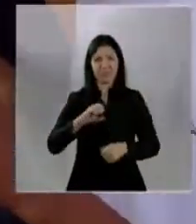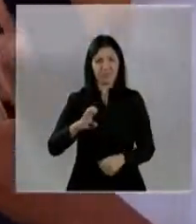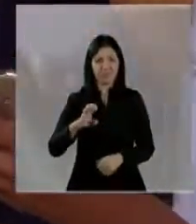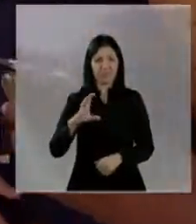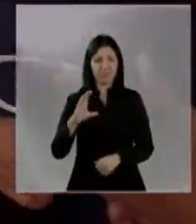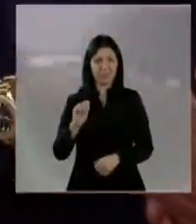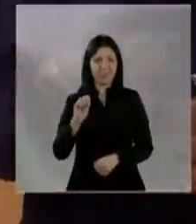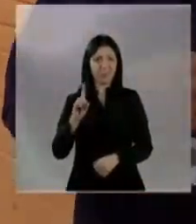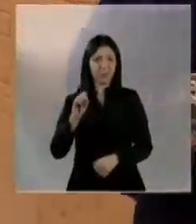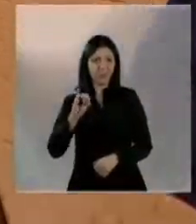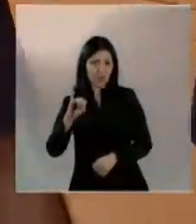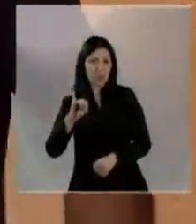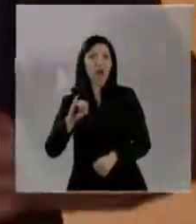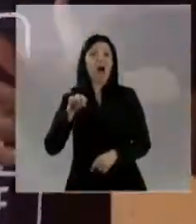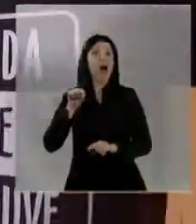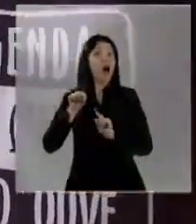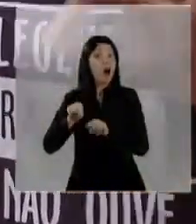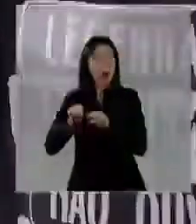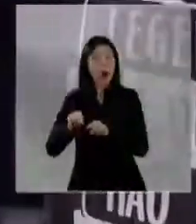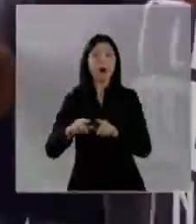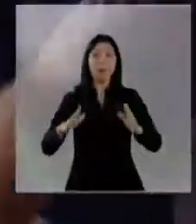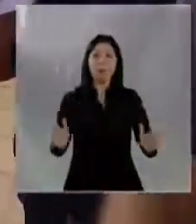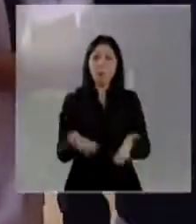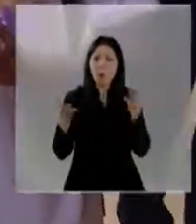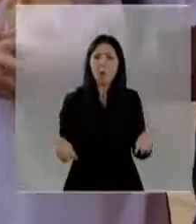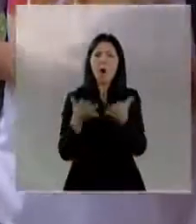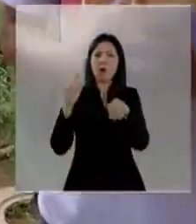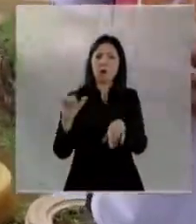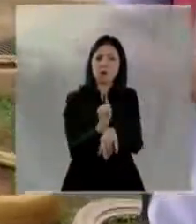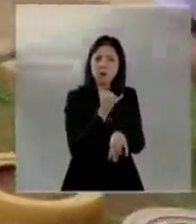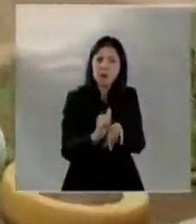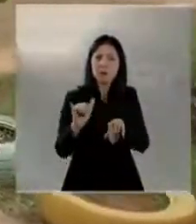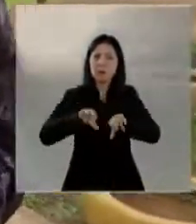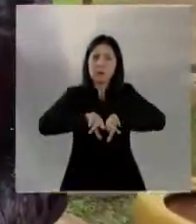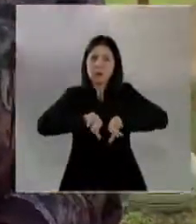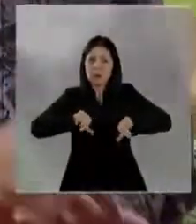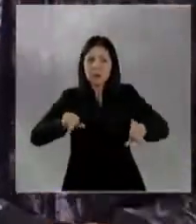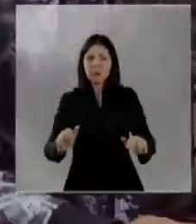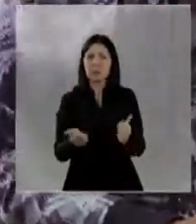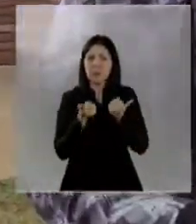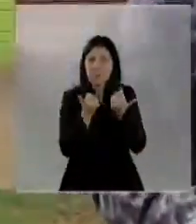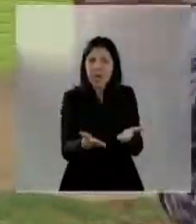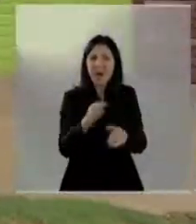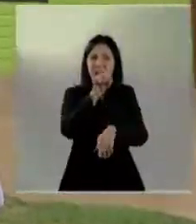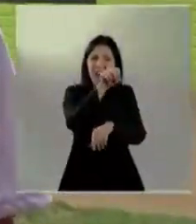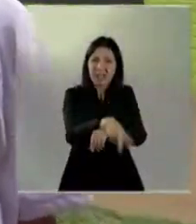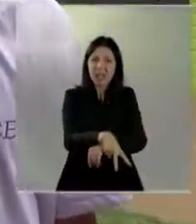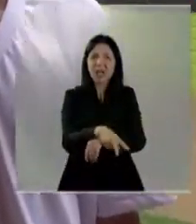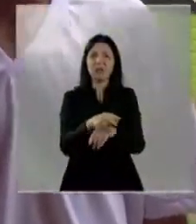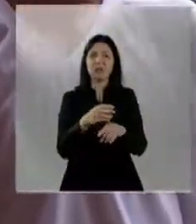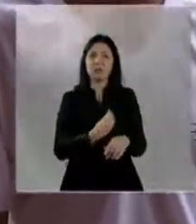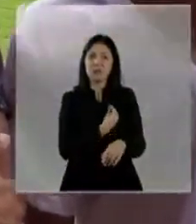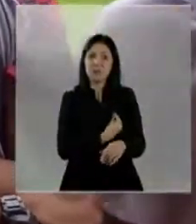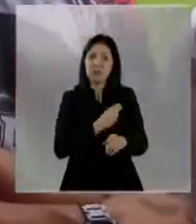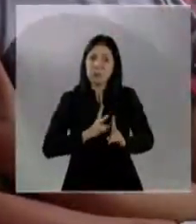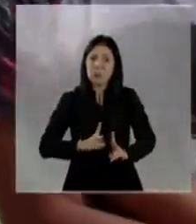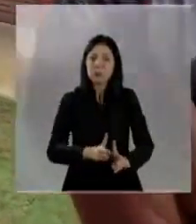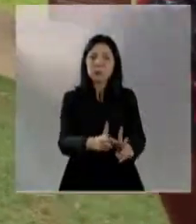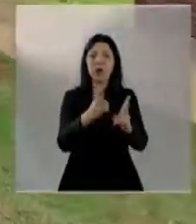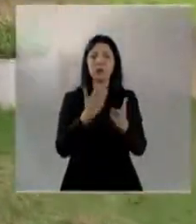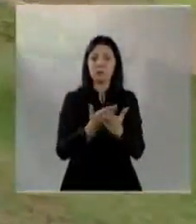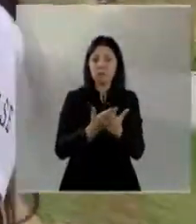Educação Continuada, Alfabetização, Diversidade e Inclusão, tem ofertado serviços voltados para o acesso, a permanência